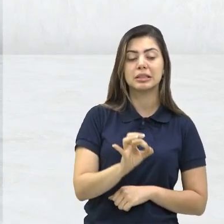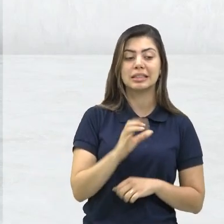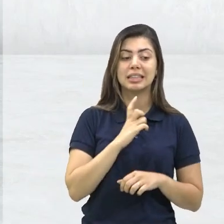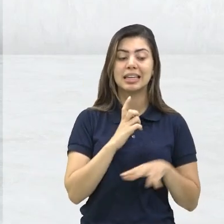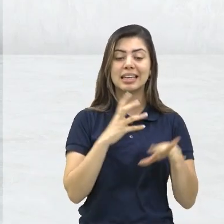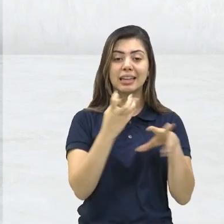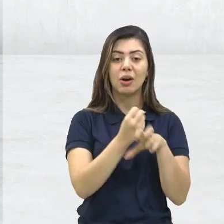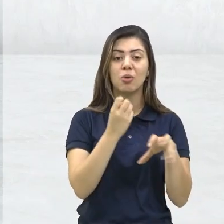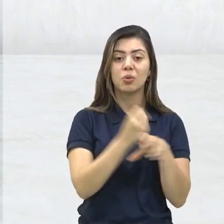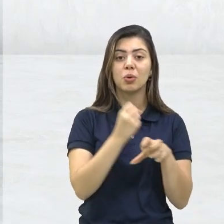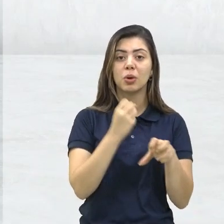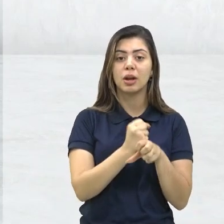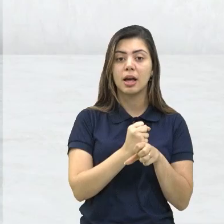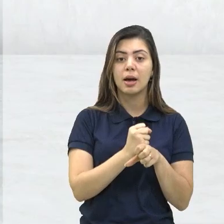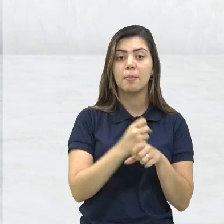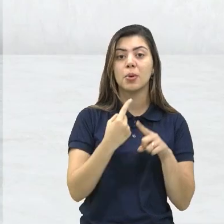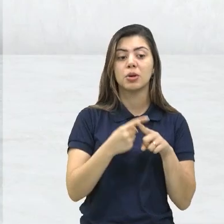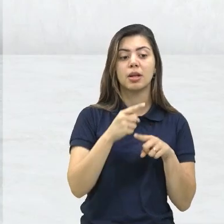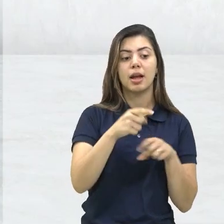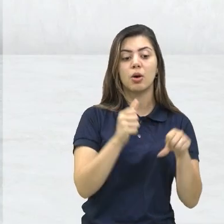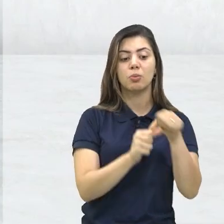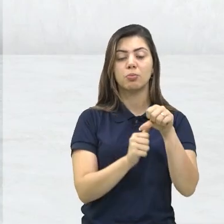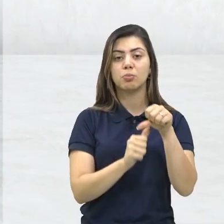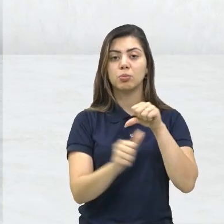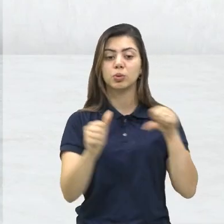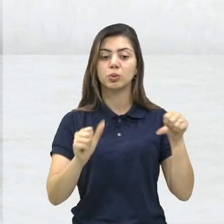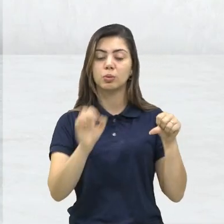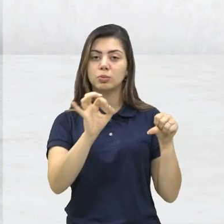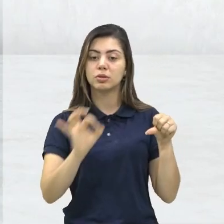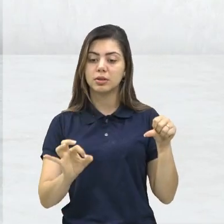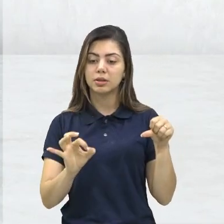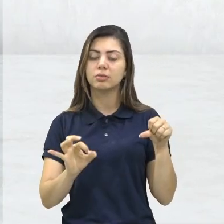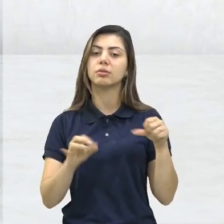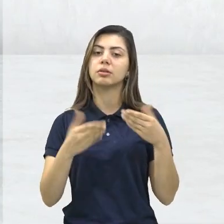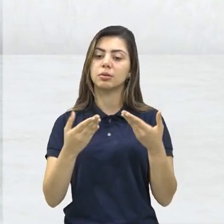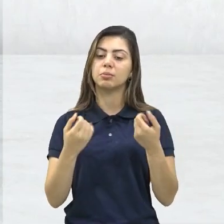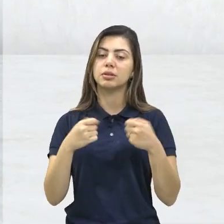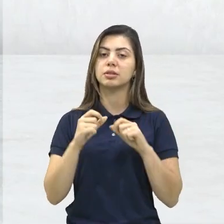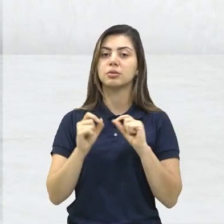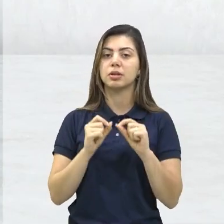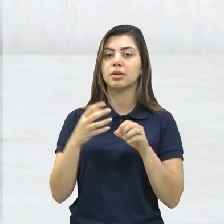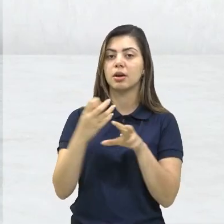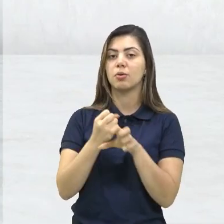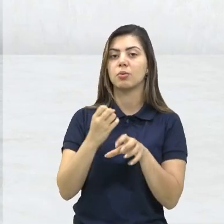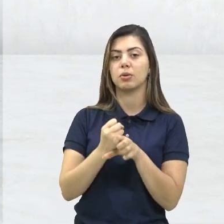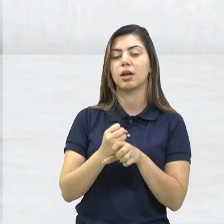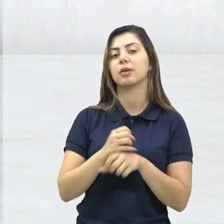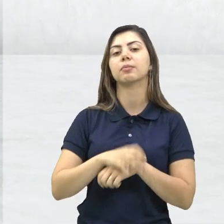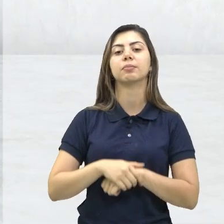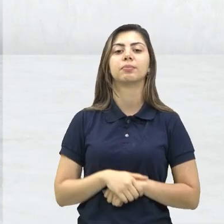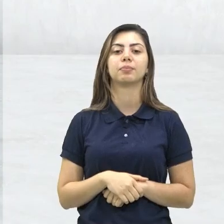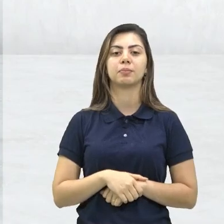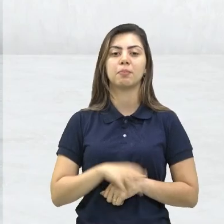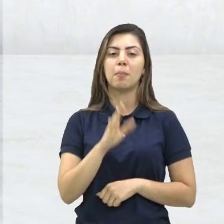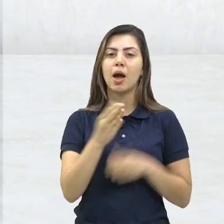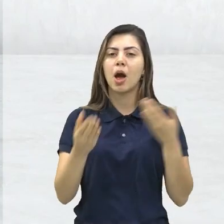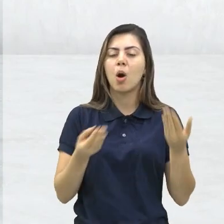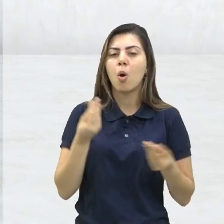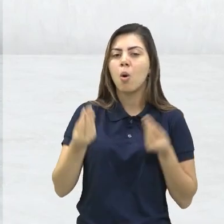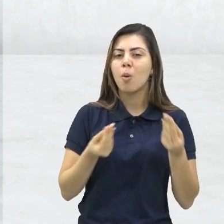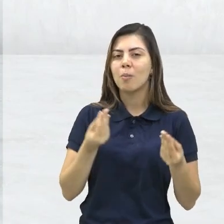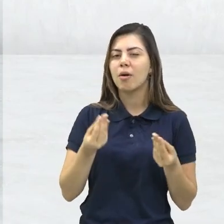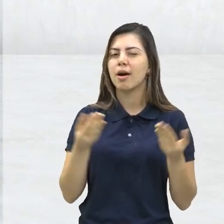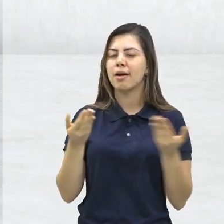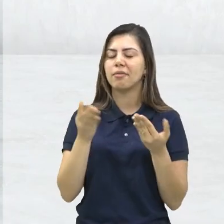o valor modificado pelo anterior. Beleza? Bom, vem aqui comigo, agora eu vou te mostrar aqui na cartela a